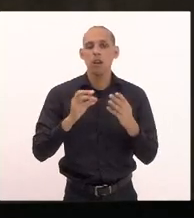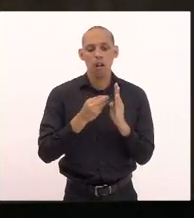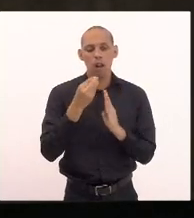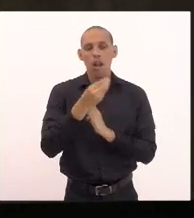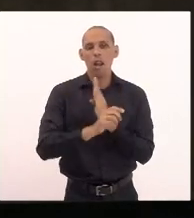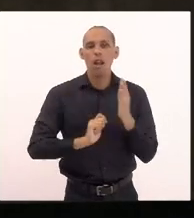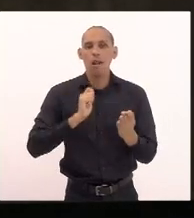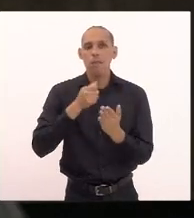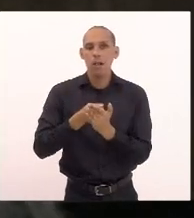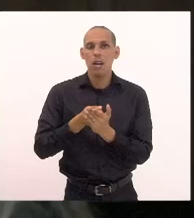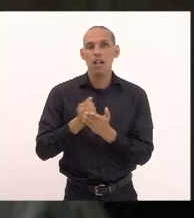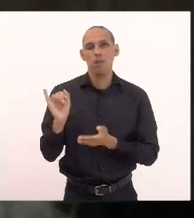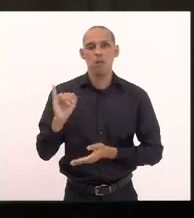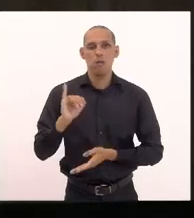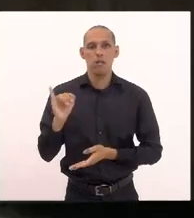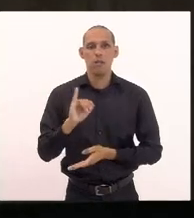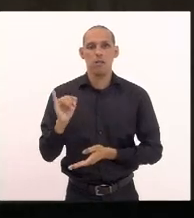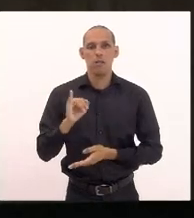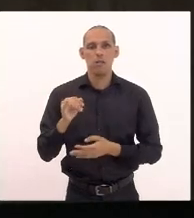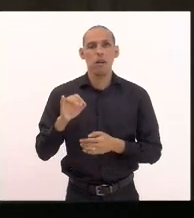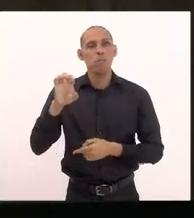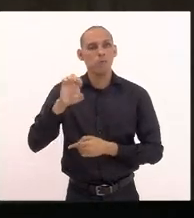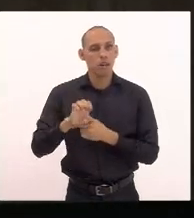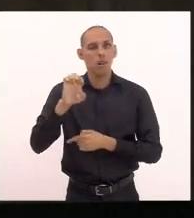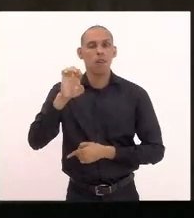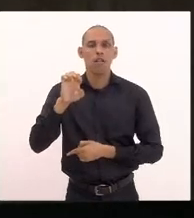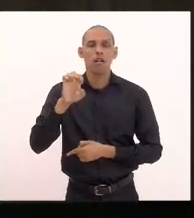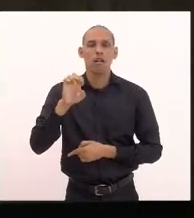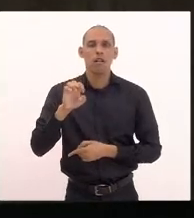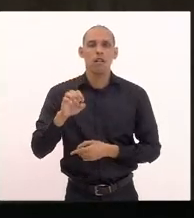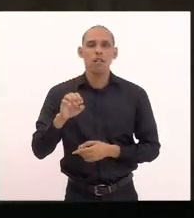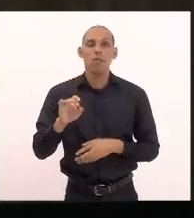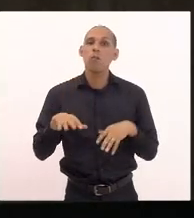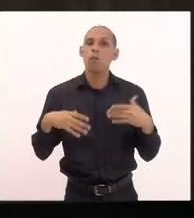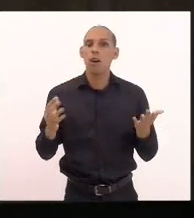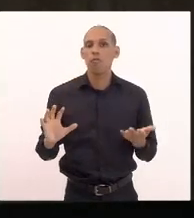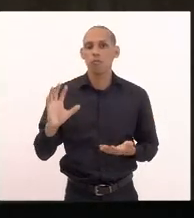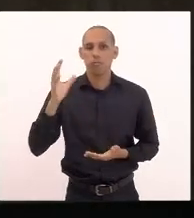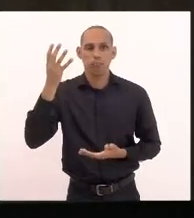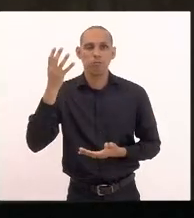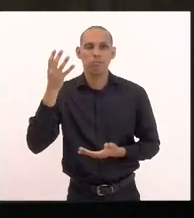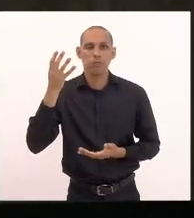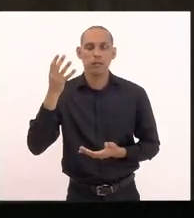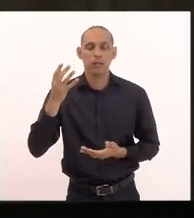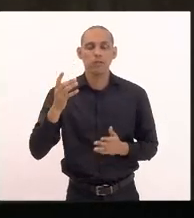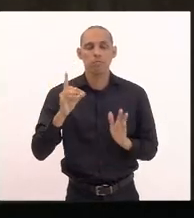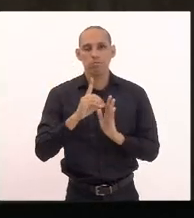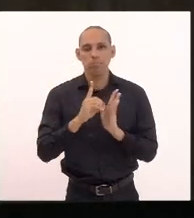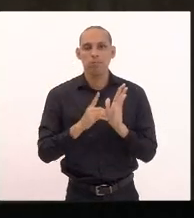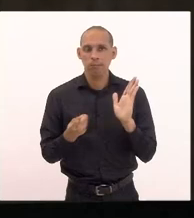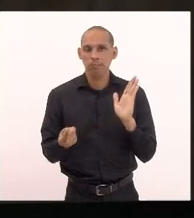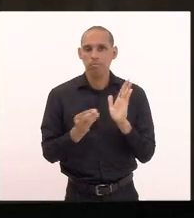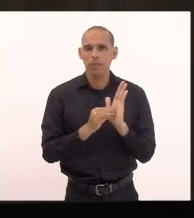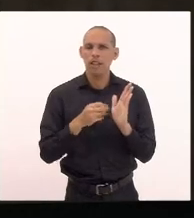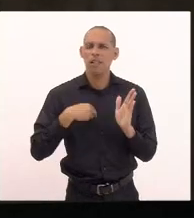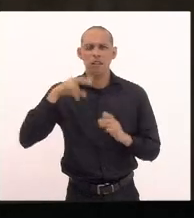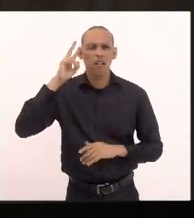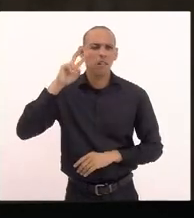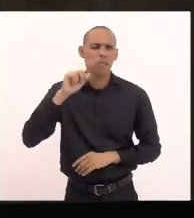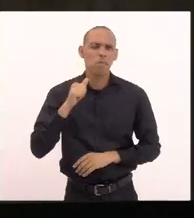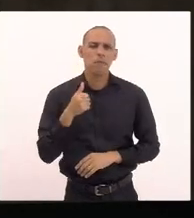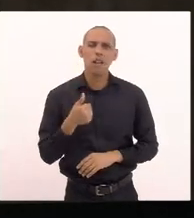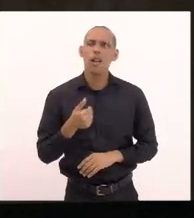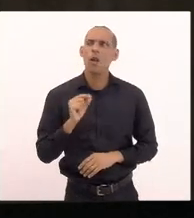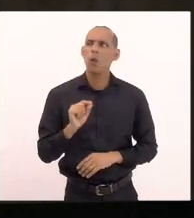de pagamento dos impostos estaduais na hipótese de calamidade pública decretada. Lembro-me bem, senhor